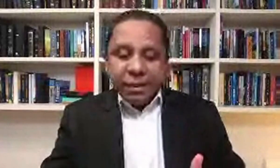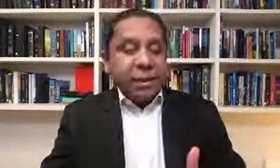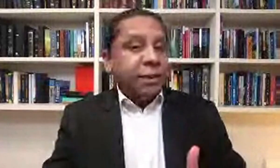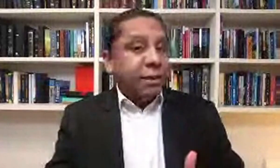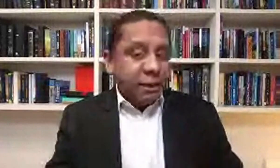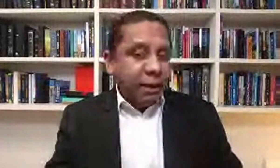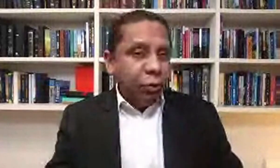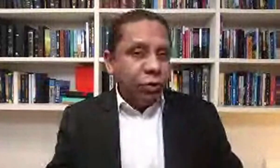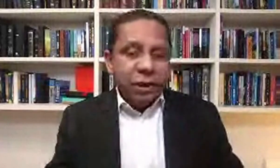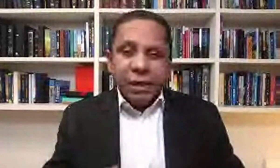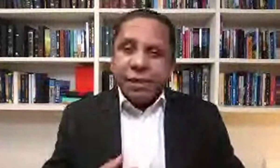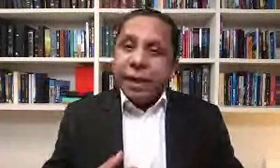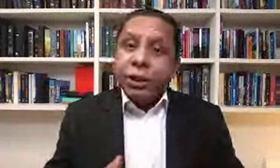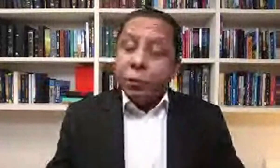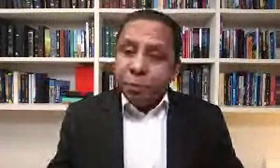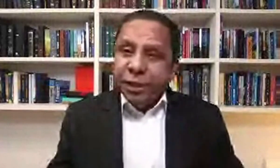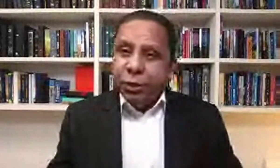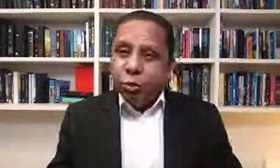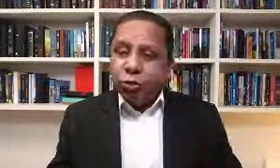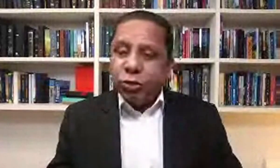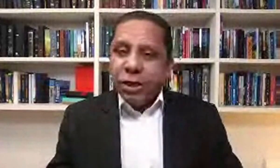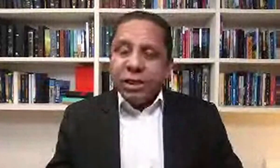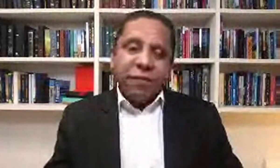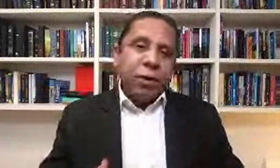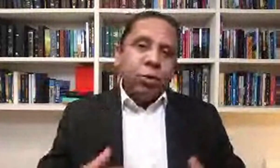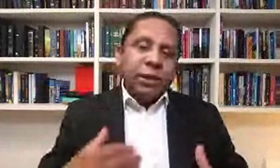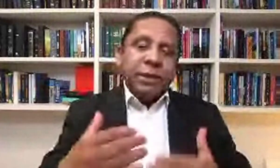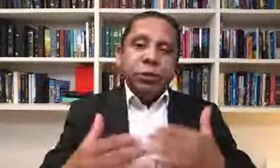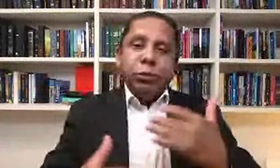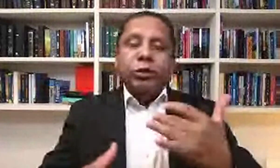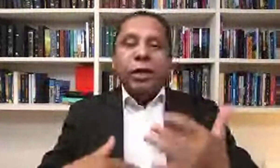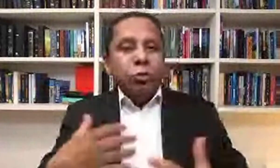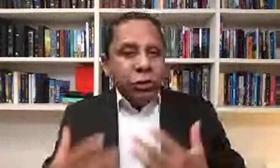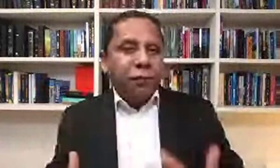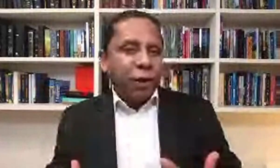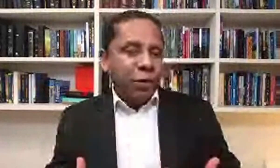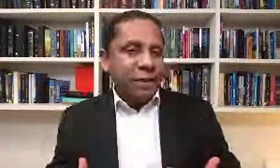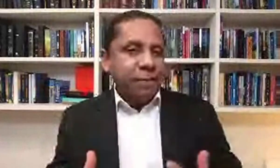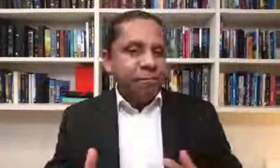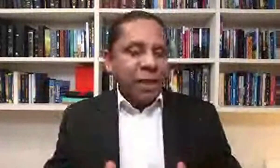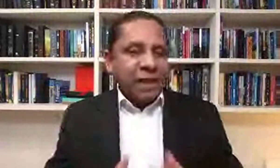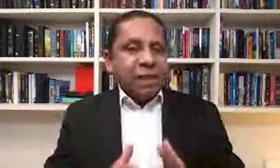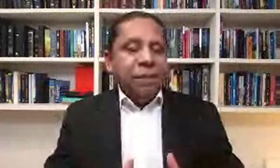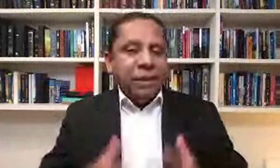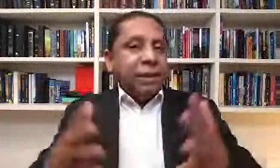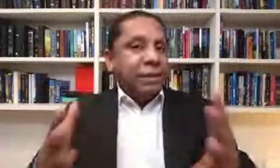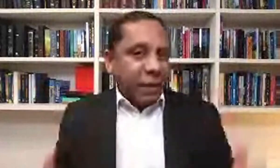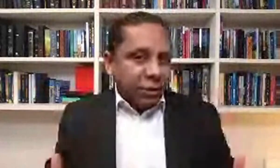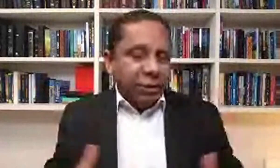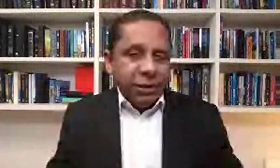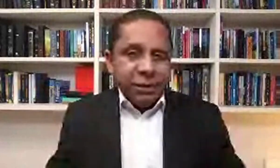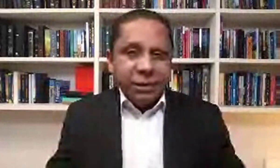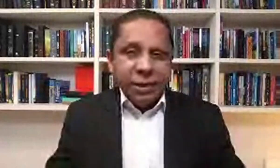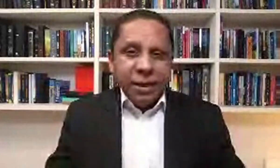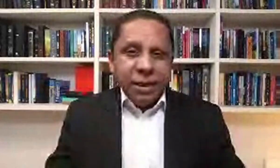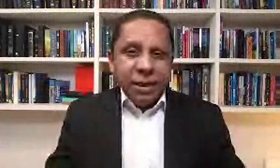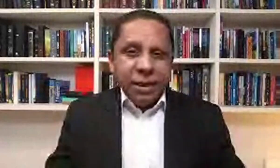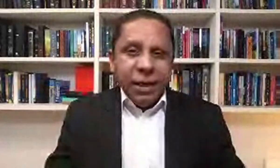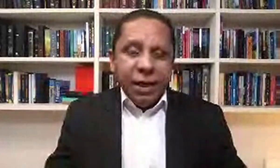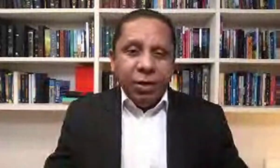pragas, sete selos, sete espíritos. Você vai encontrar esse número sete com muita frequência. A semana tem sete